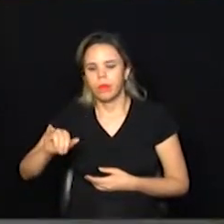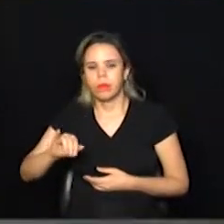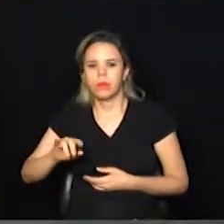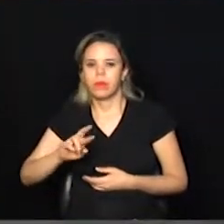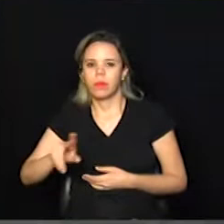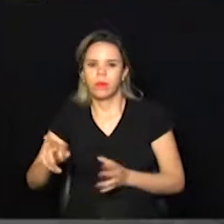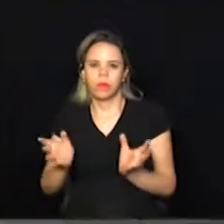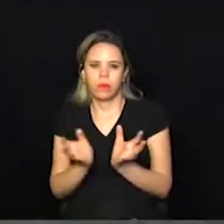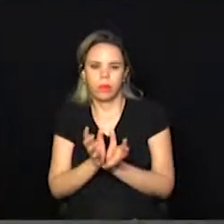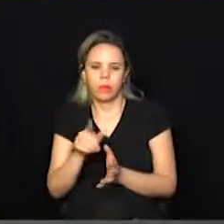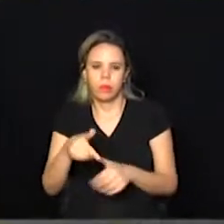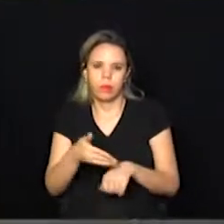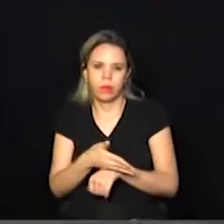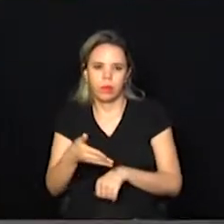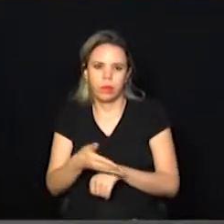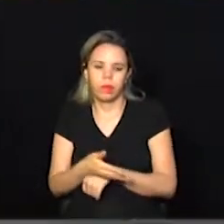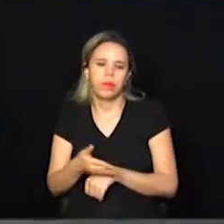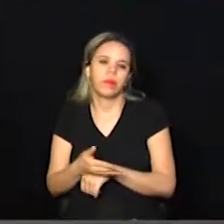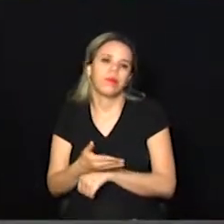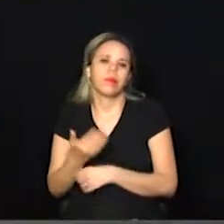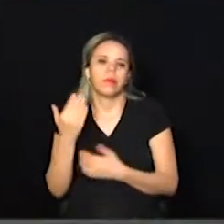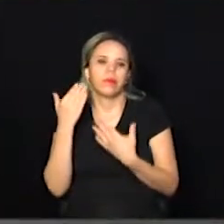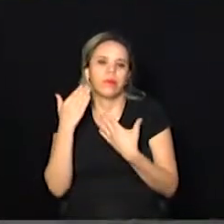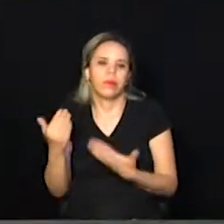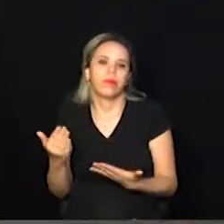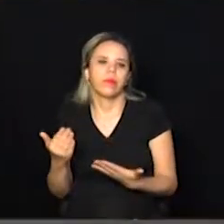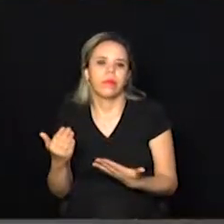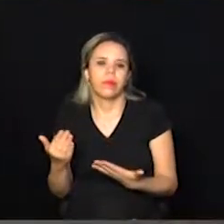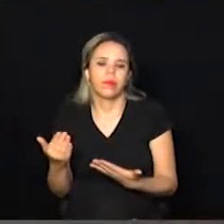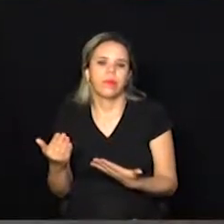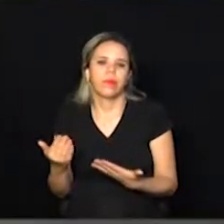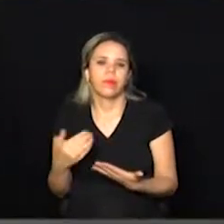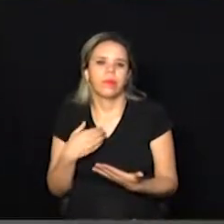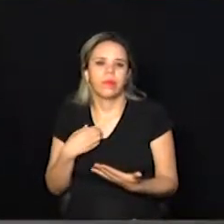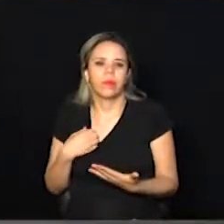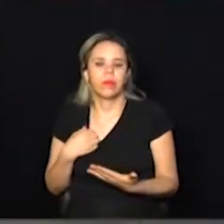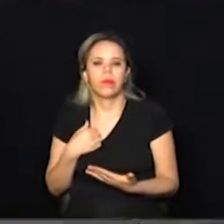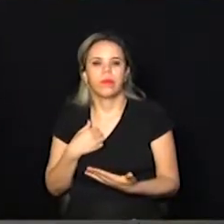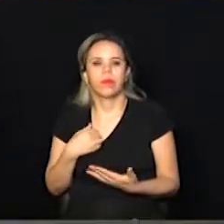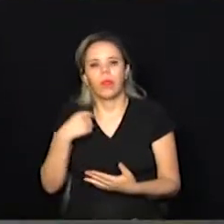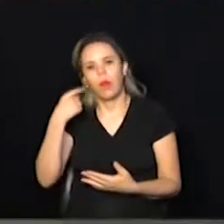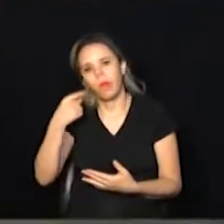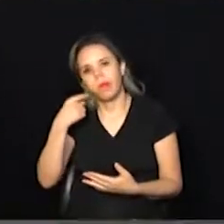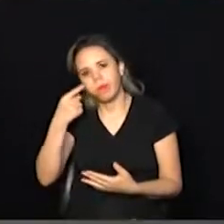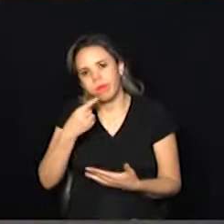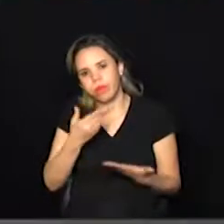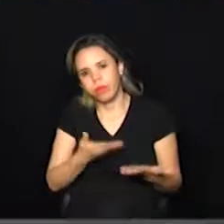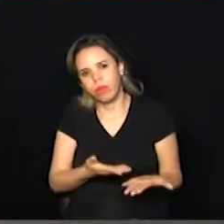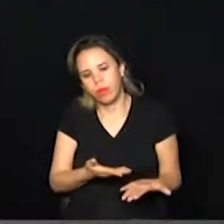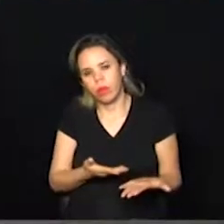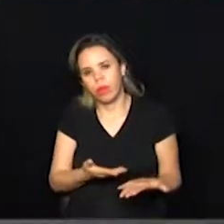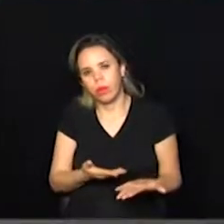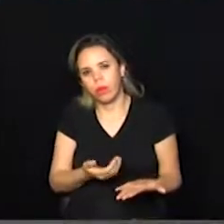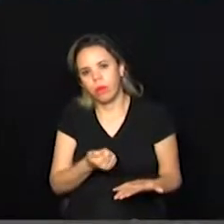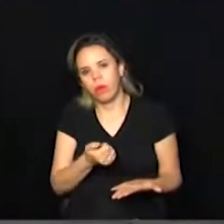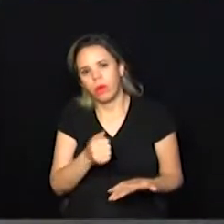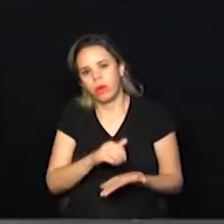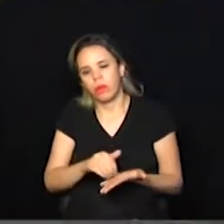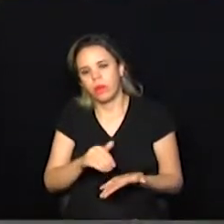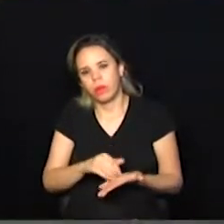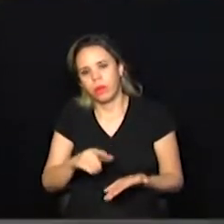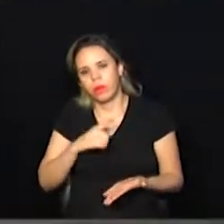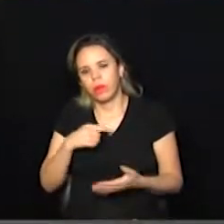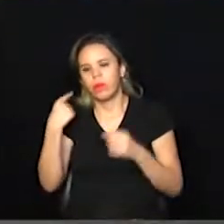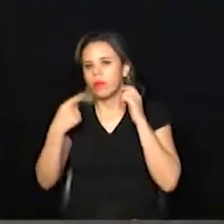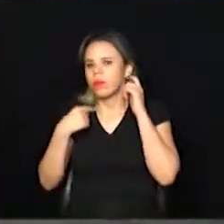equipe, mas faz parte do CMDM, então, obrigada, lindona, que está aqui. A nossa procuradora, nós somos uma das poucas secretarias que tem uma